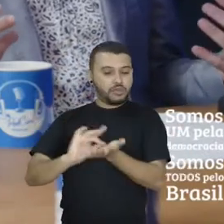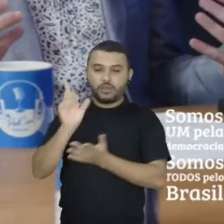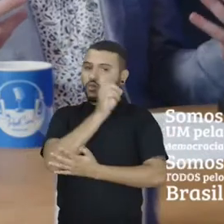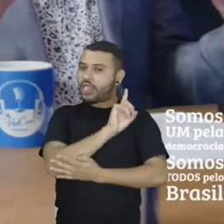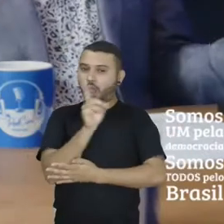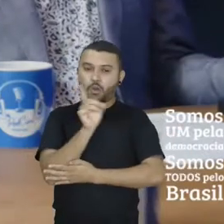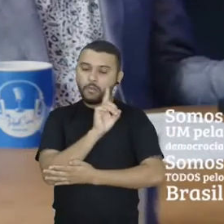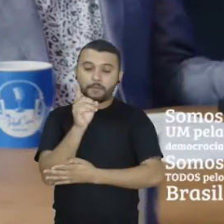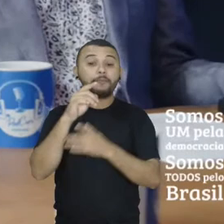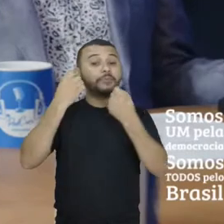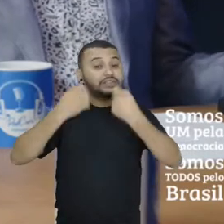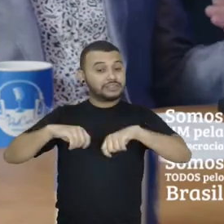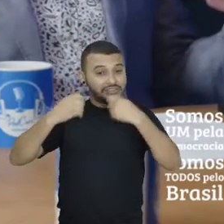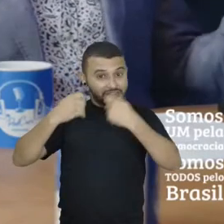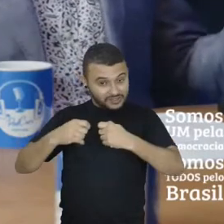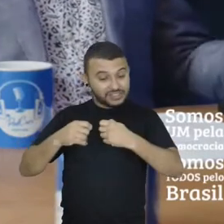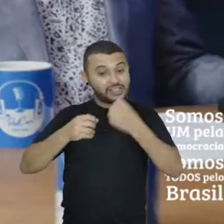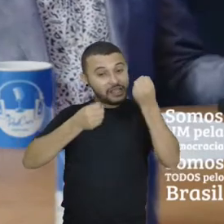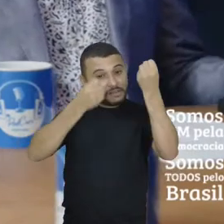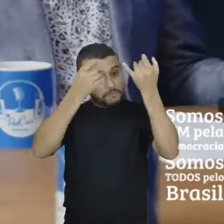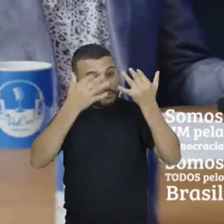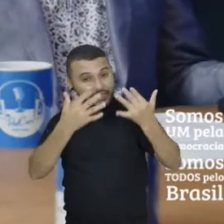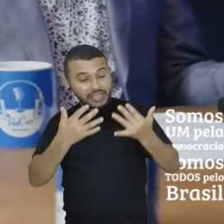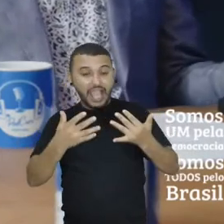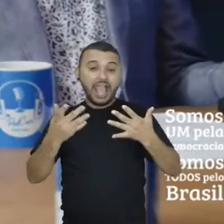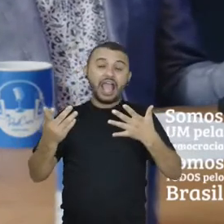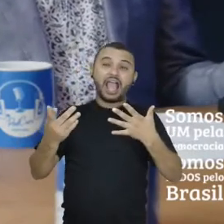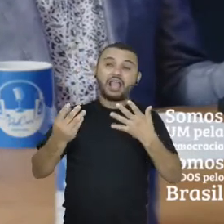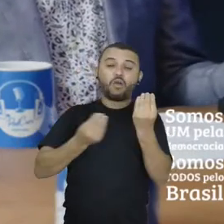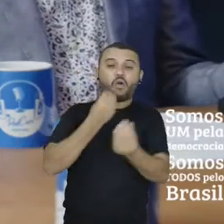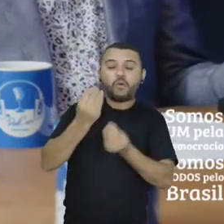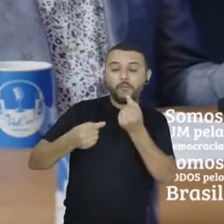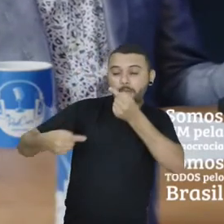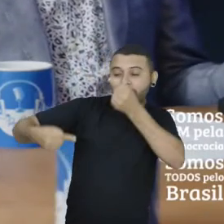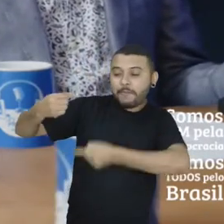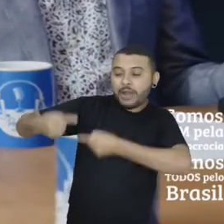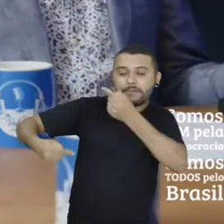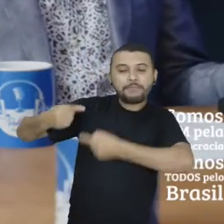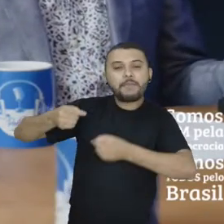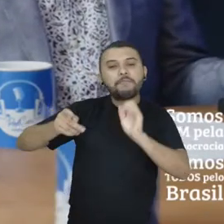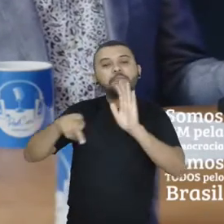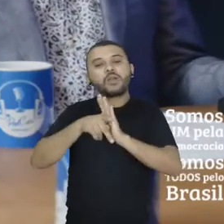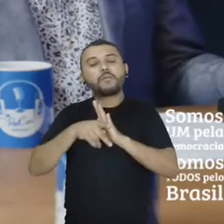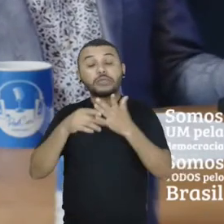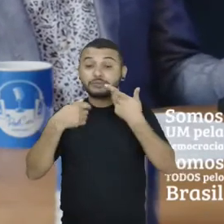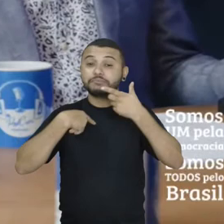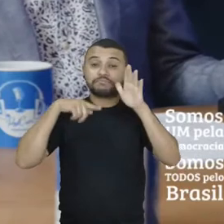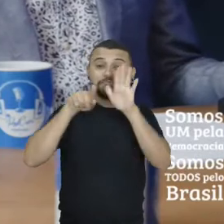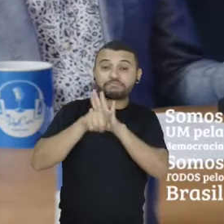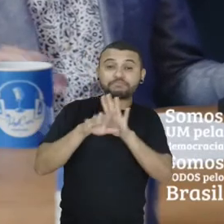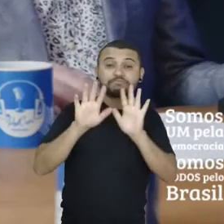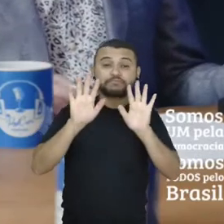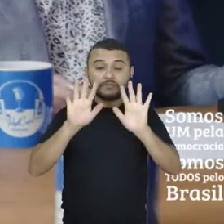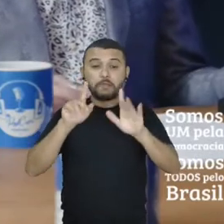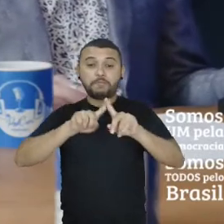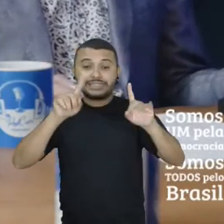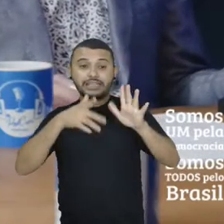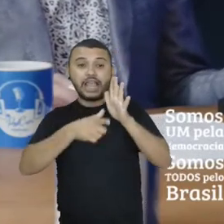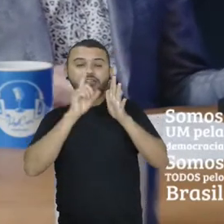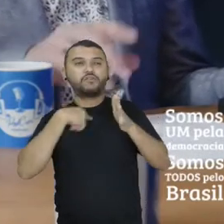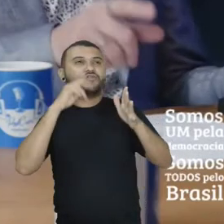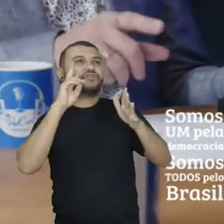precisando repisar ou rediscutir esse discurso. E eu até vi uma matéria